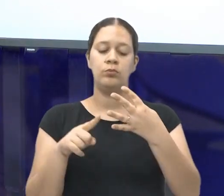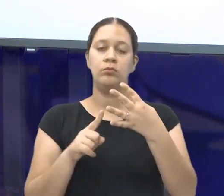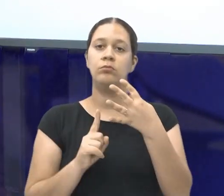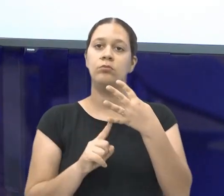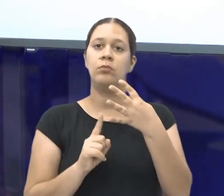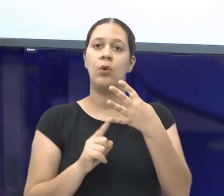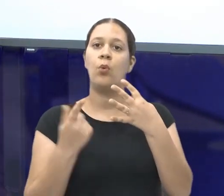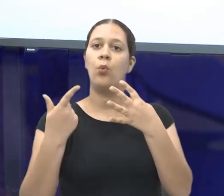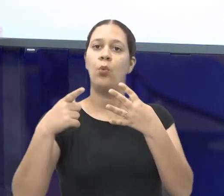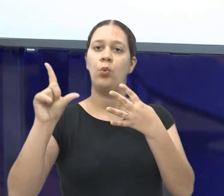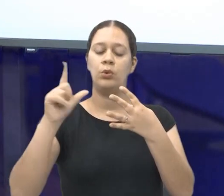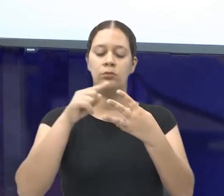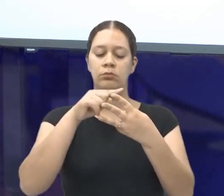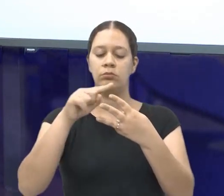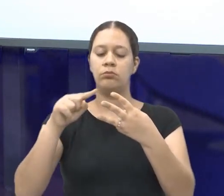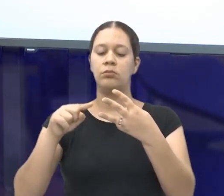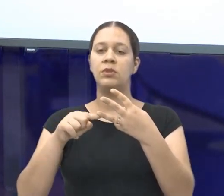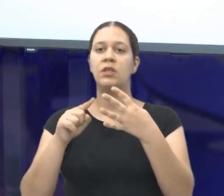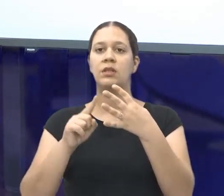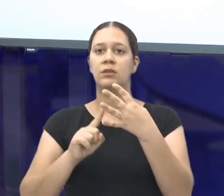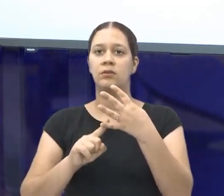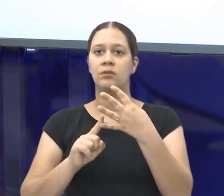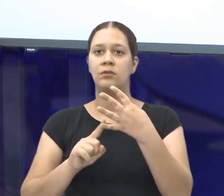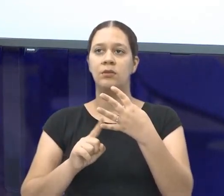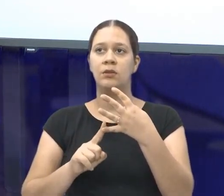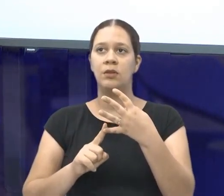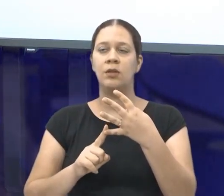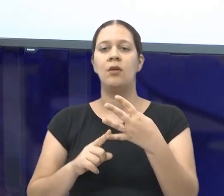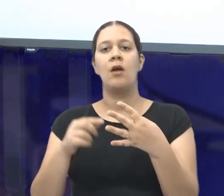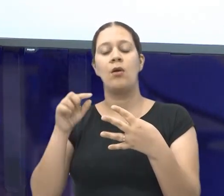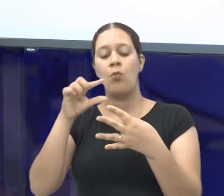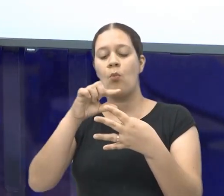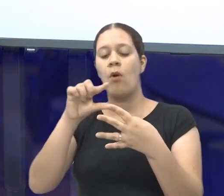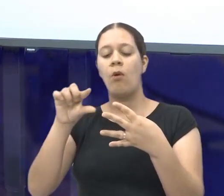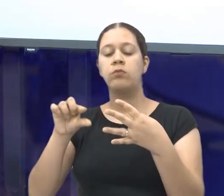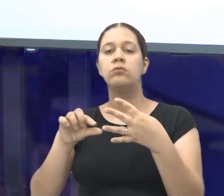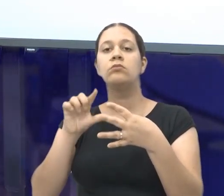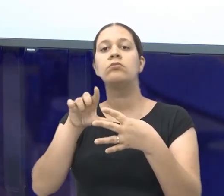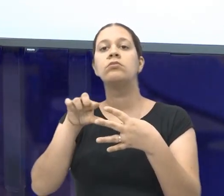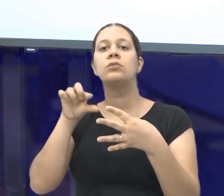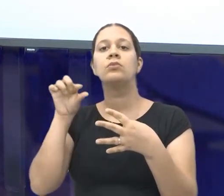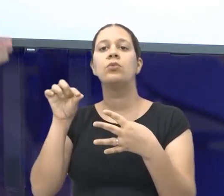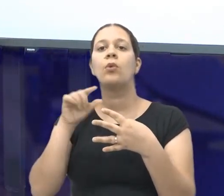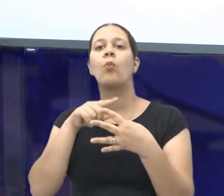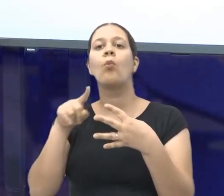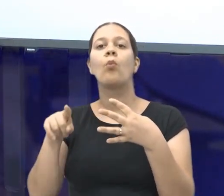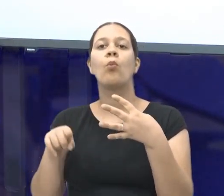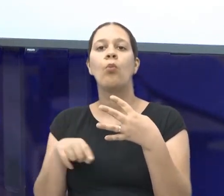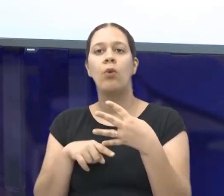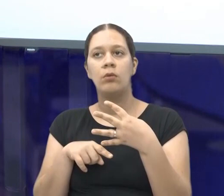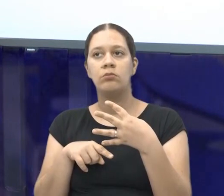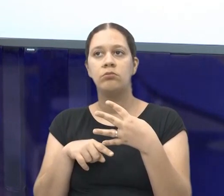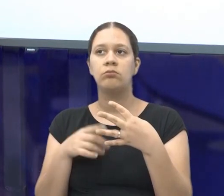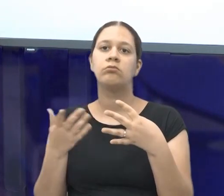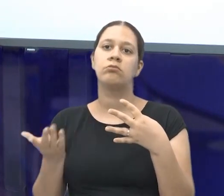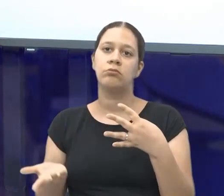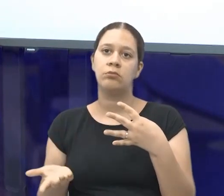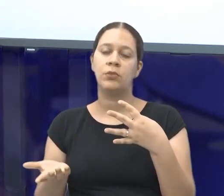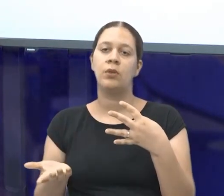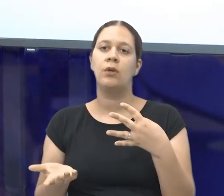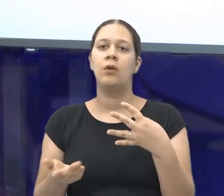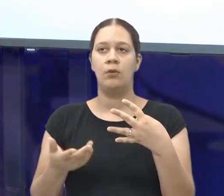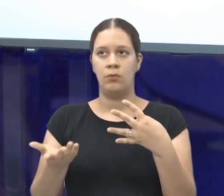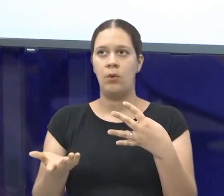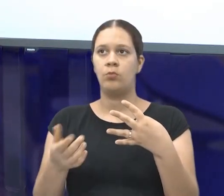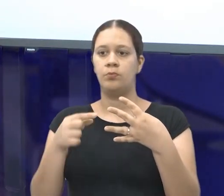que você, os mormons, eu já escutei falar neles, vou marcar um X aqui, marca um X. Escolhido os mormons,